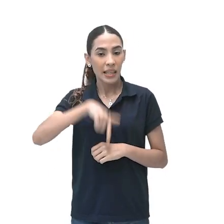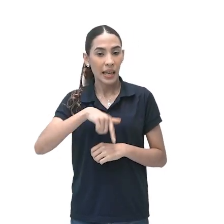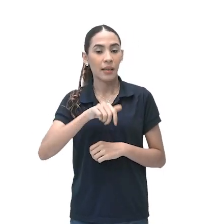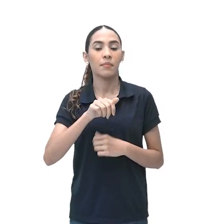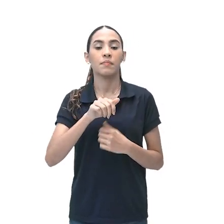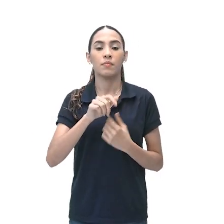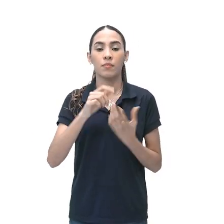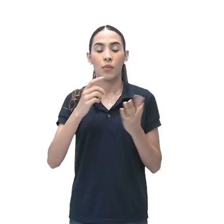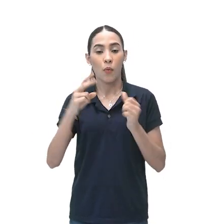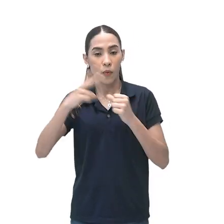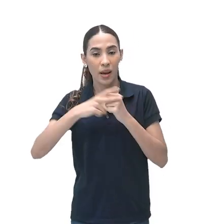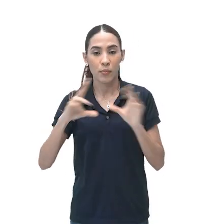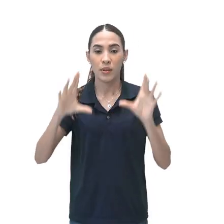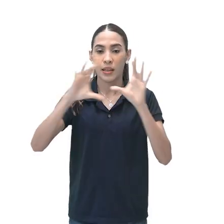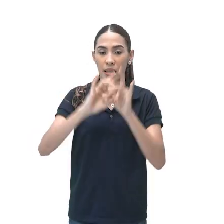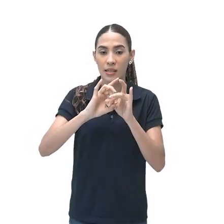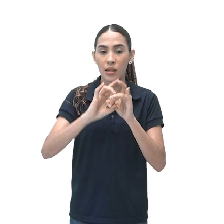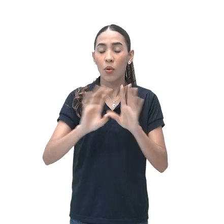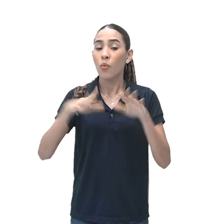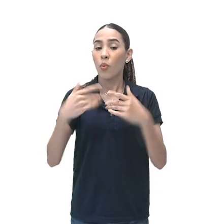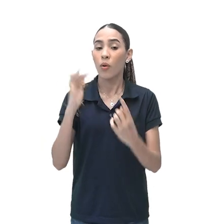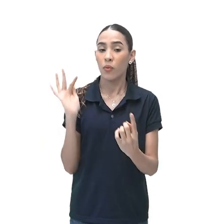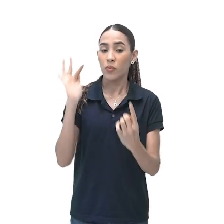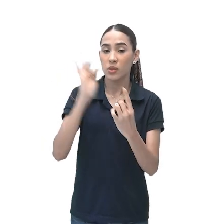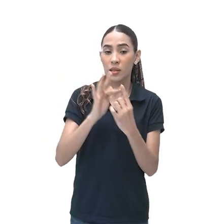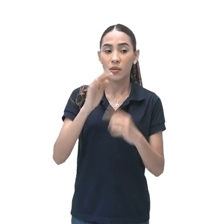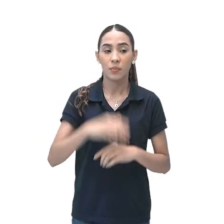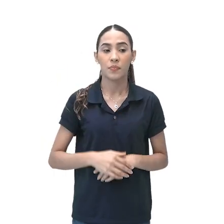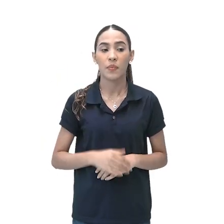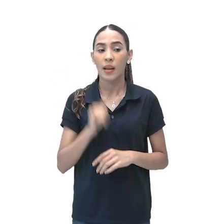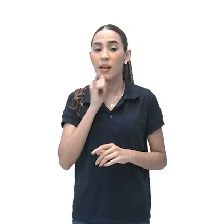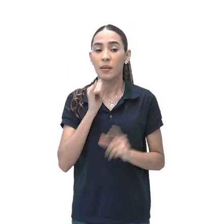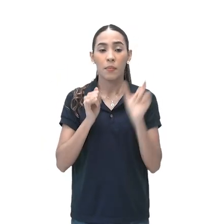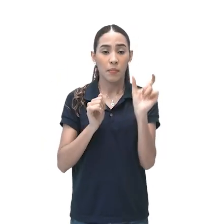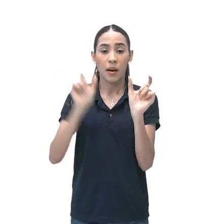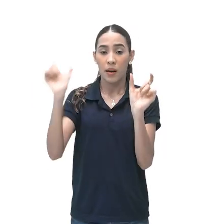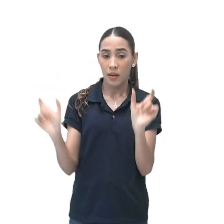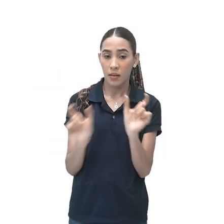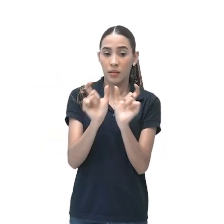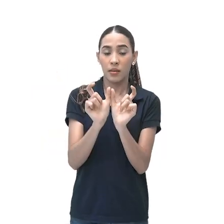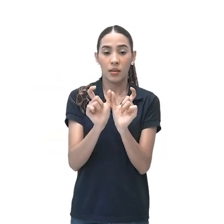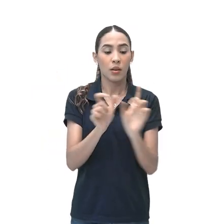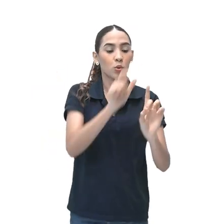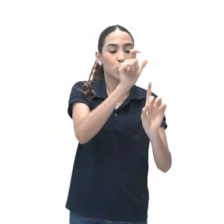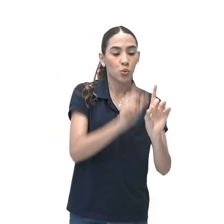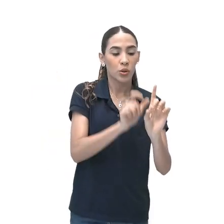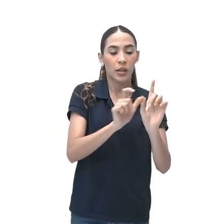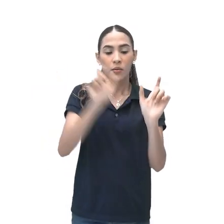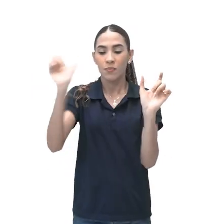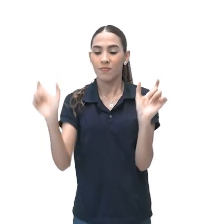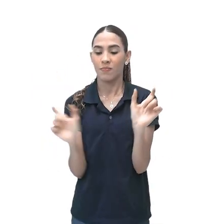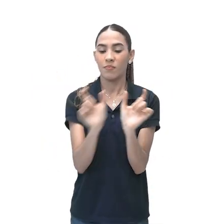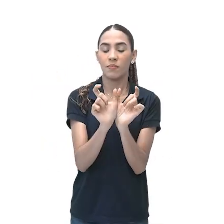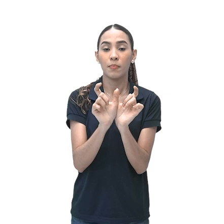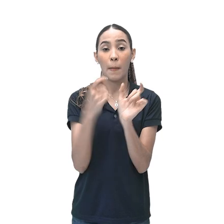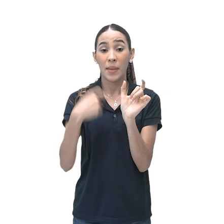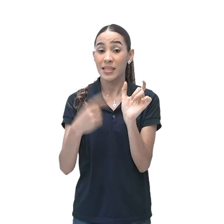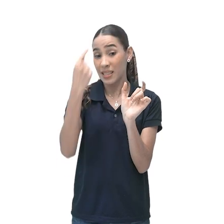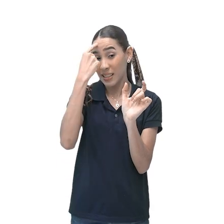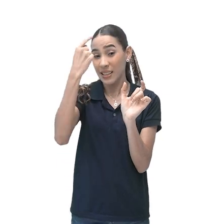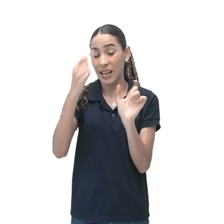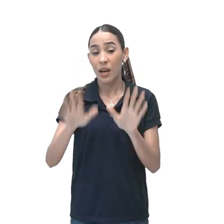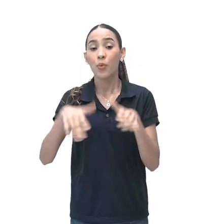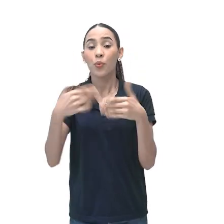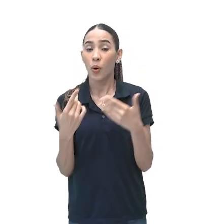ligação, ou seja, qual é a função dele? Ligar o sujeito com uma ideia, certo? E qual